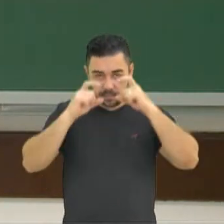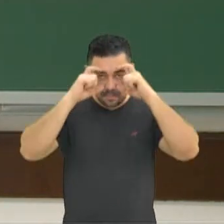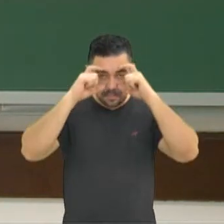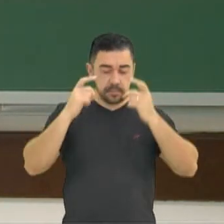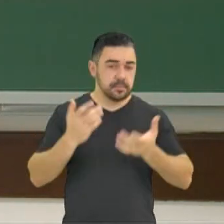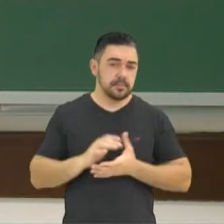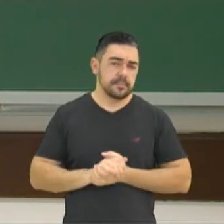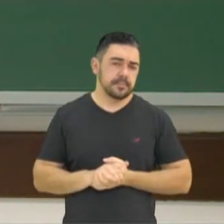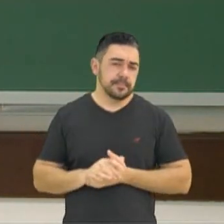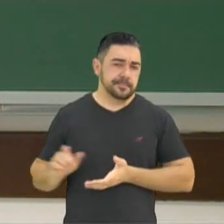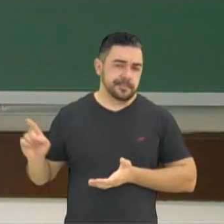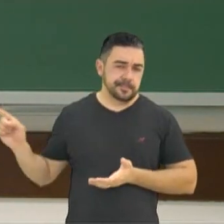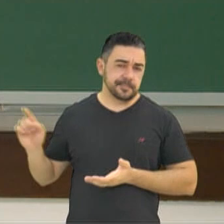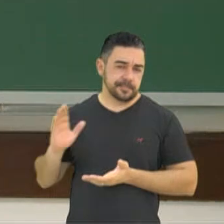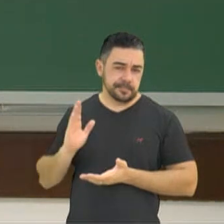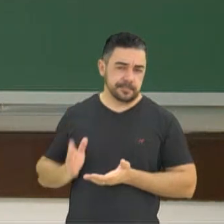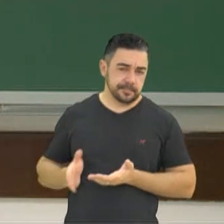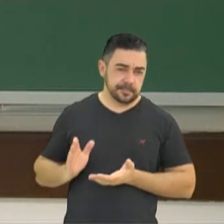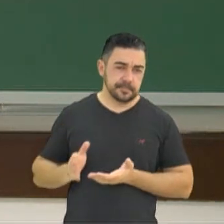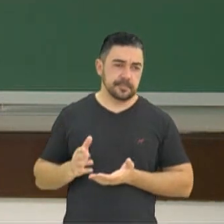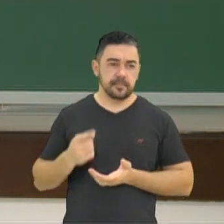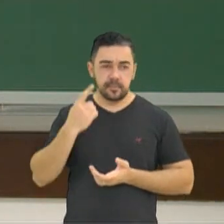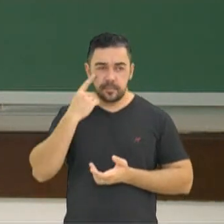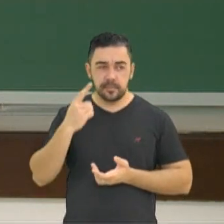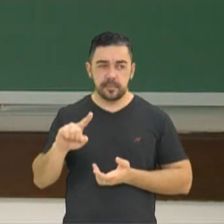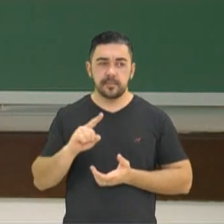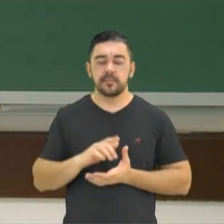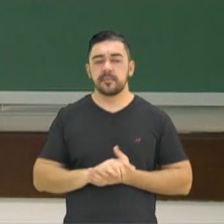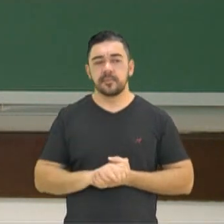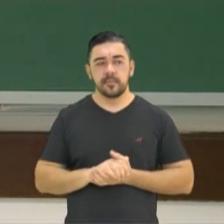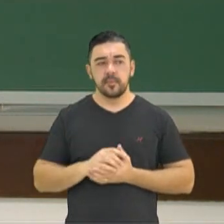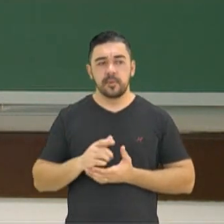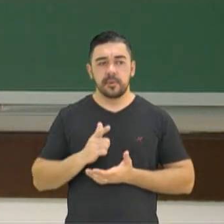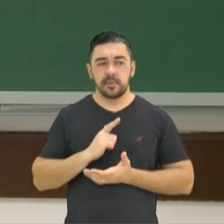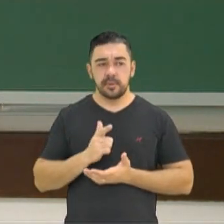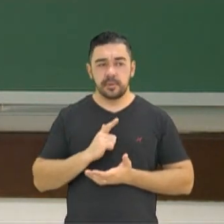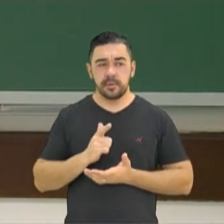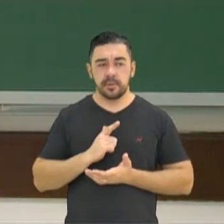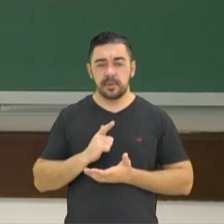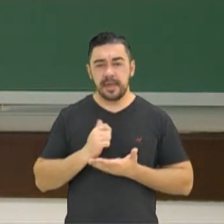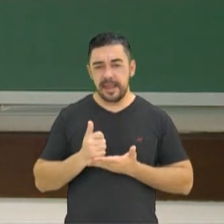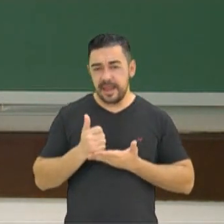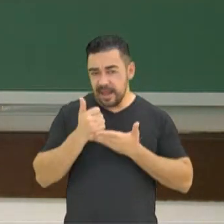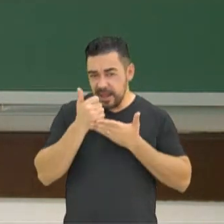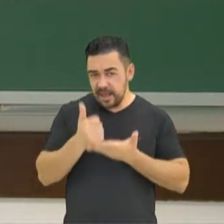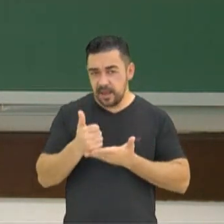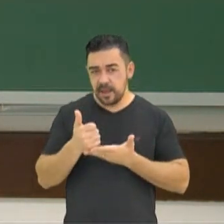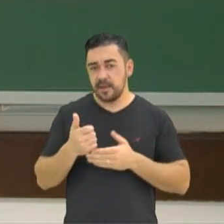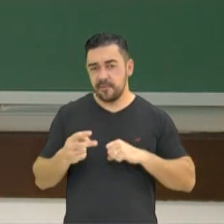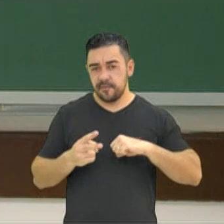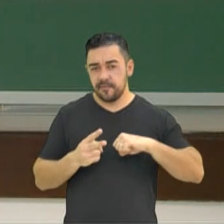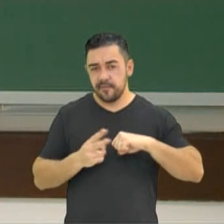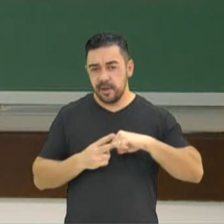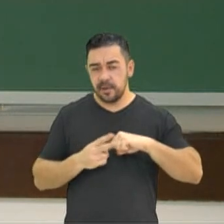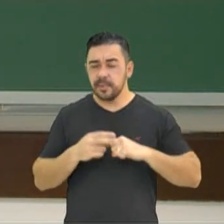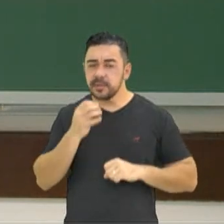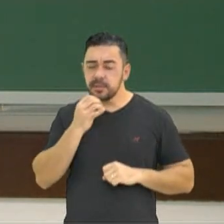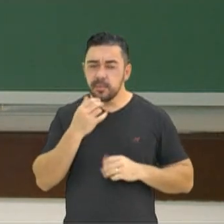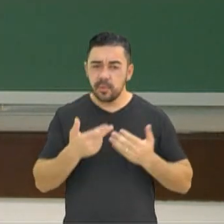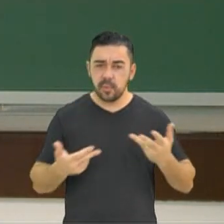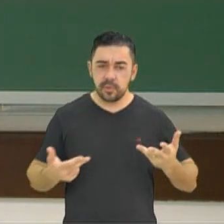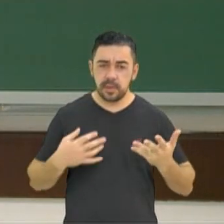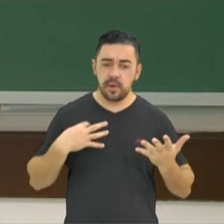óculos. Lembrando aqui, a gente já viu, né, o verbo llevar, mas sempre reforçar que no espanhol, quando a gente vai falar sobre alguma peça de